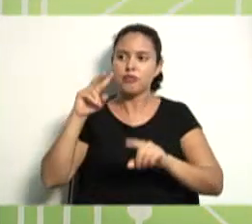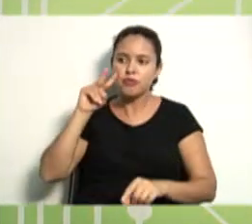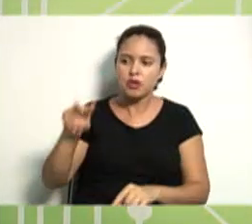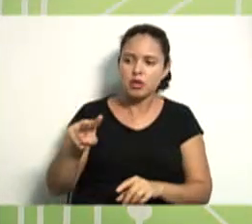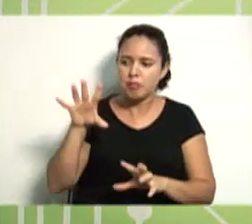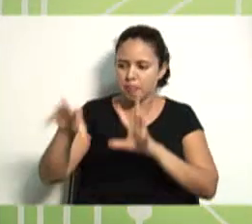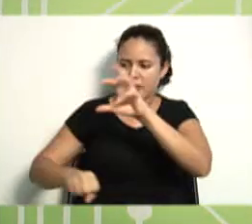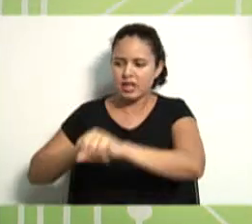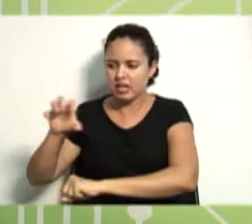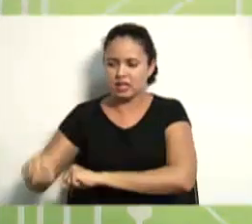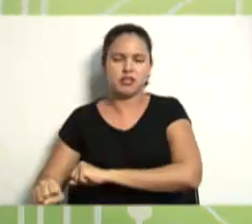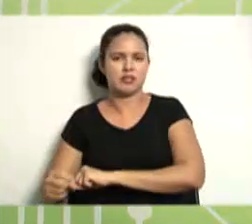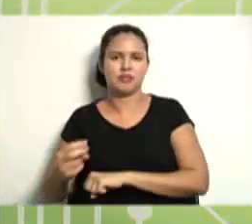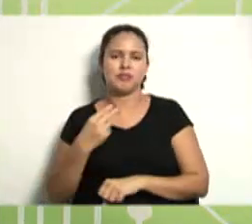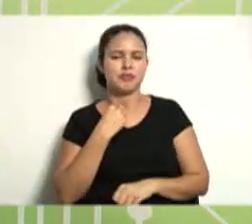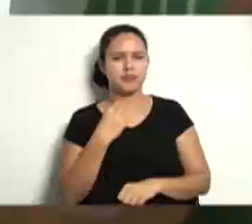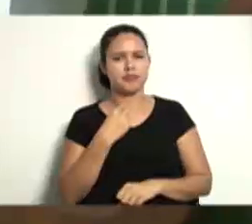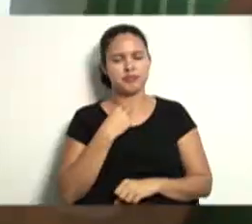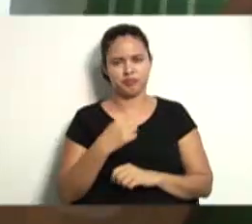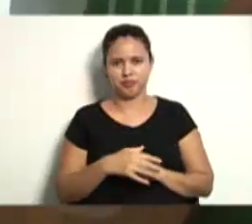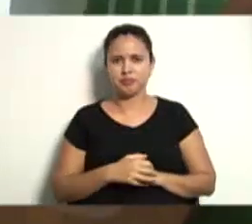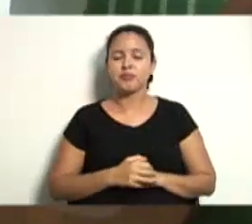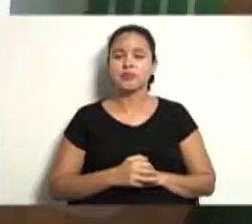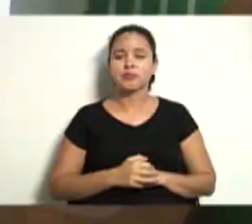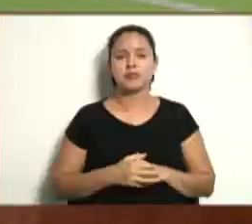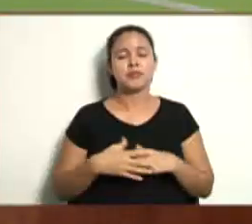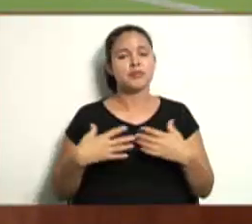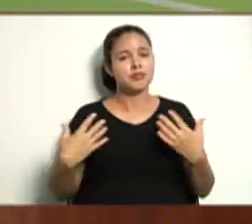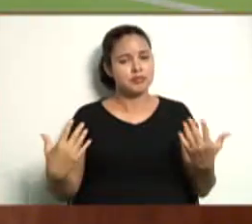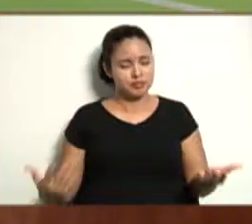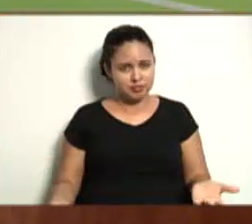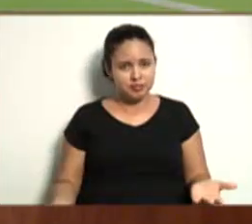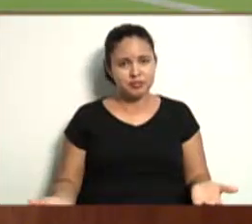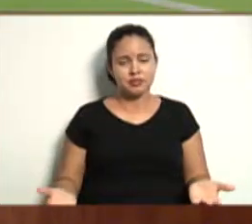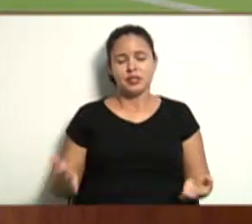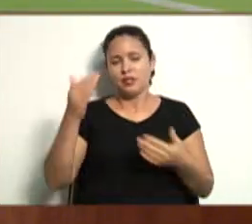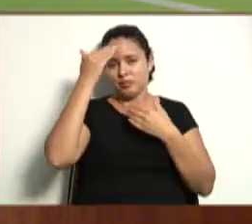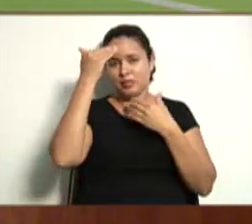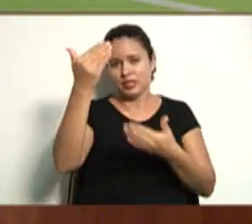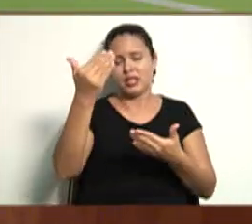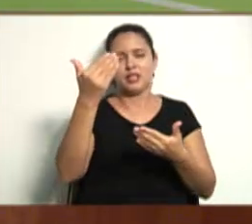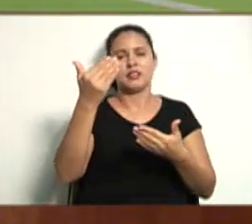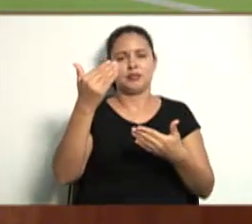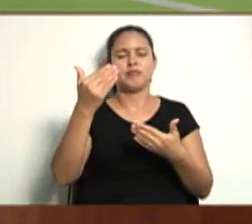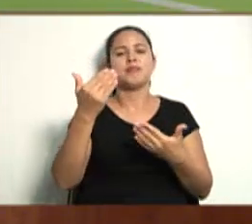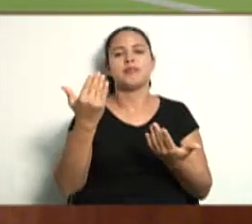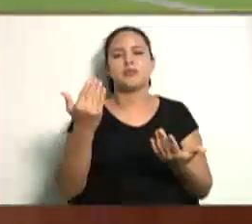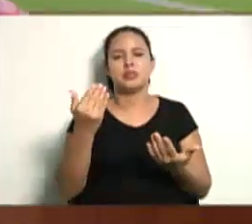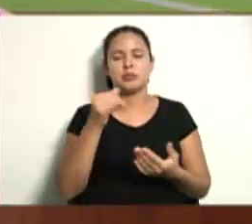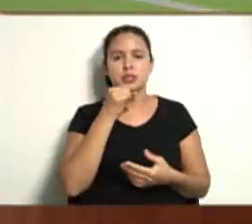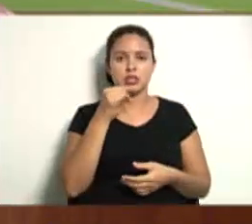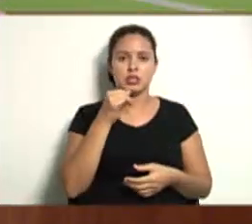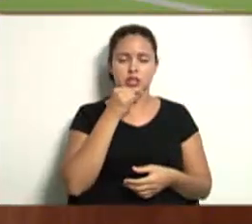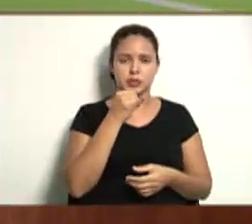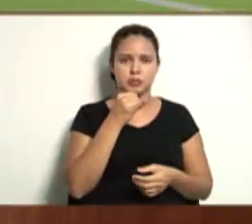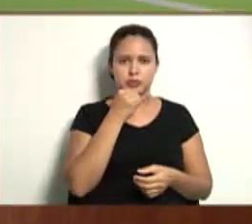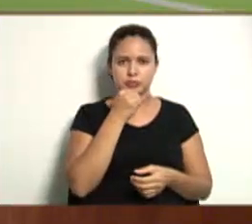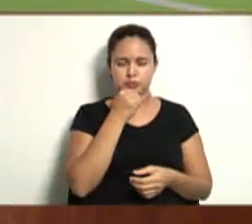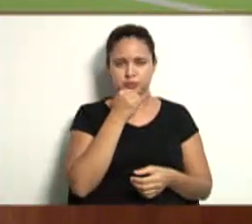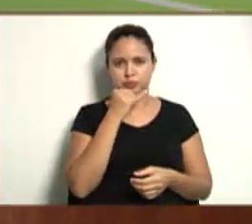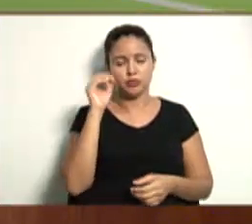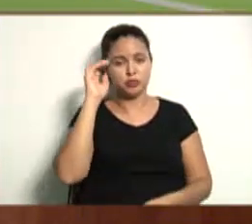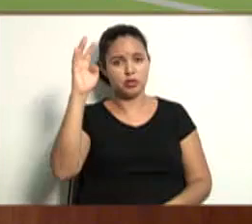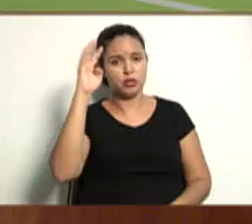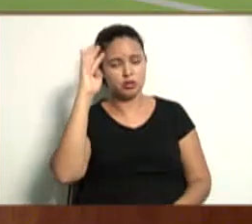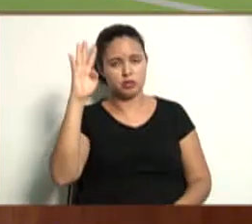produto imaterial do trabalho? Ah, muito obrigado. Vou adorar falar sobre isso. Eu vou dar para vocês um exemplo do que um filósofo